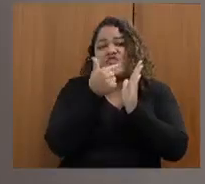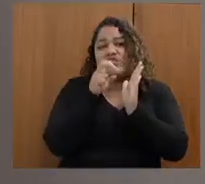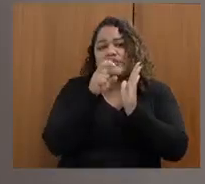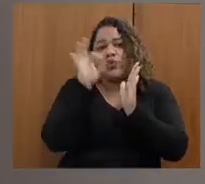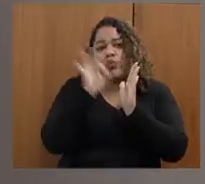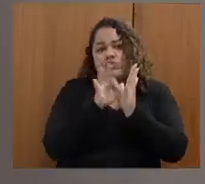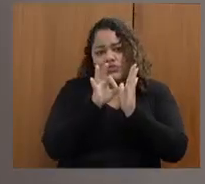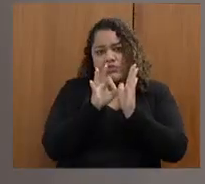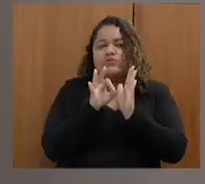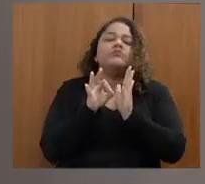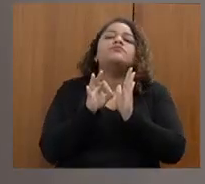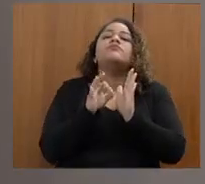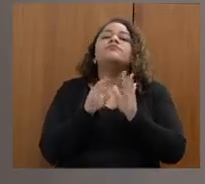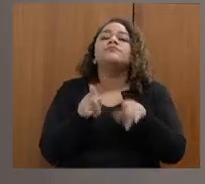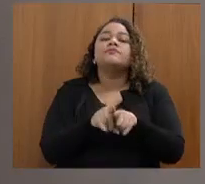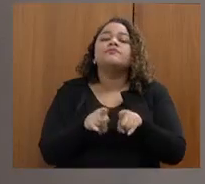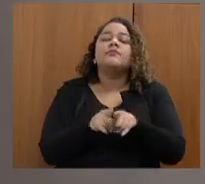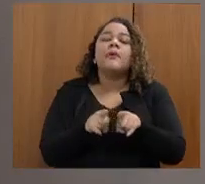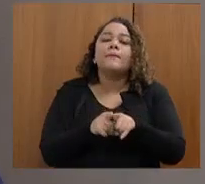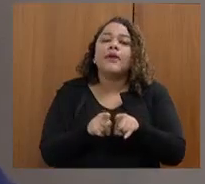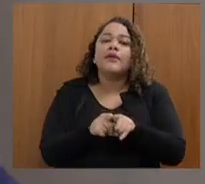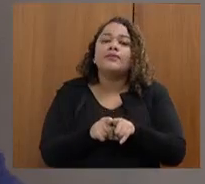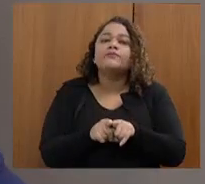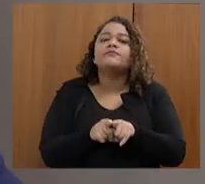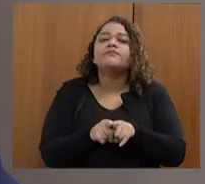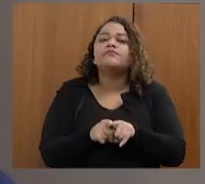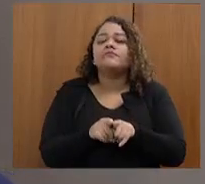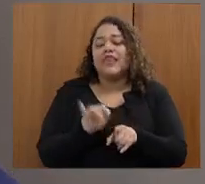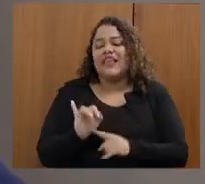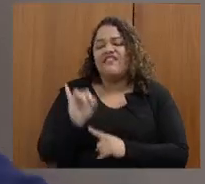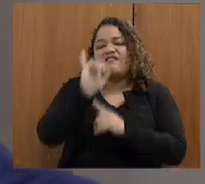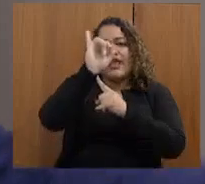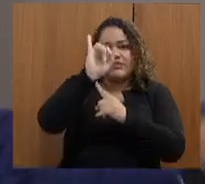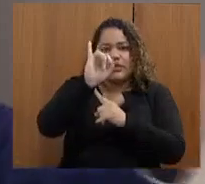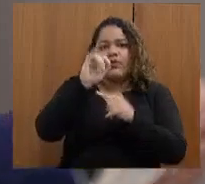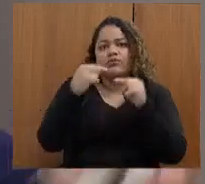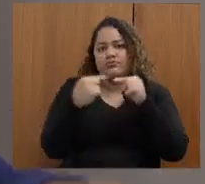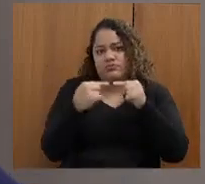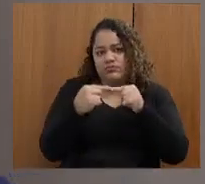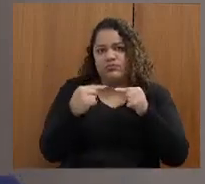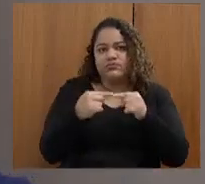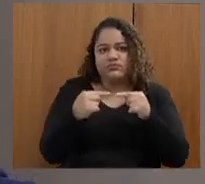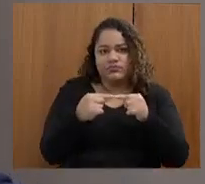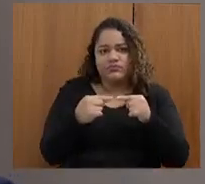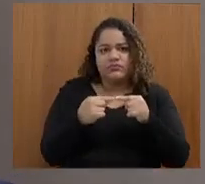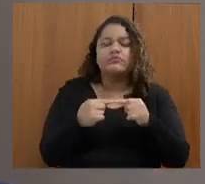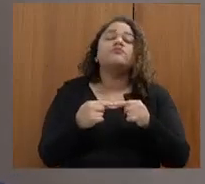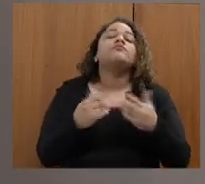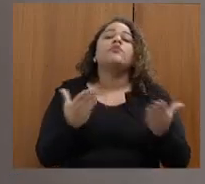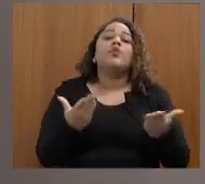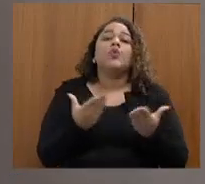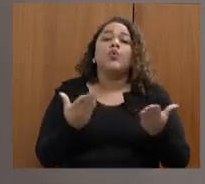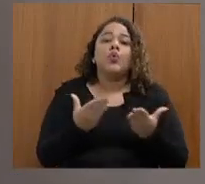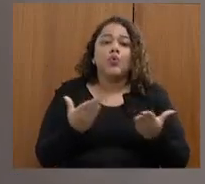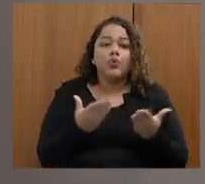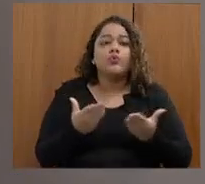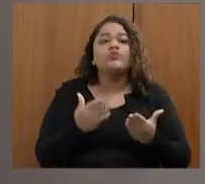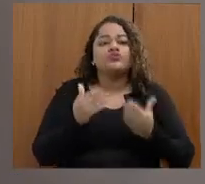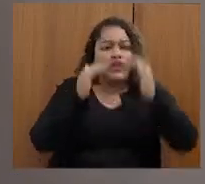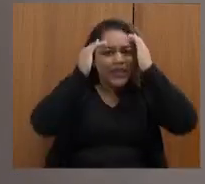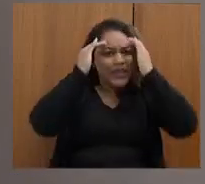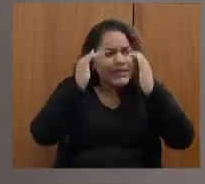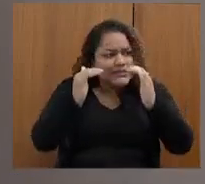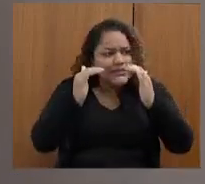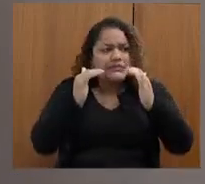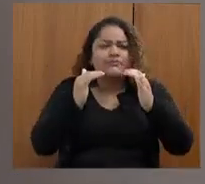o reajuste de de inflacionário né hoje a gente tem o valor que respeita o Decreto que é um